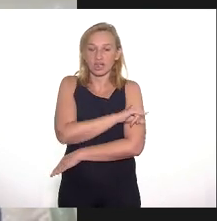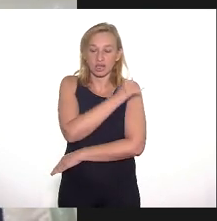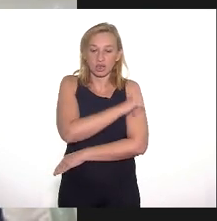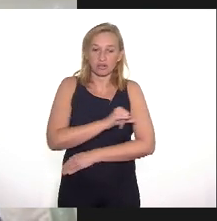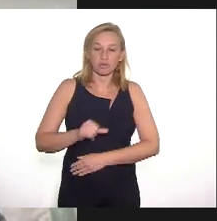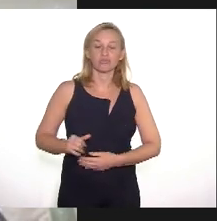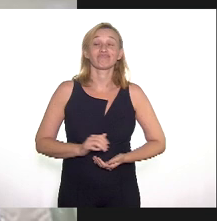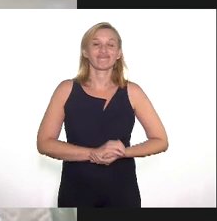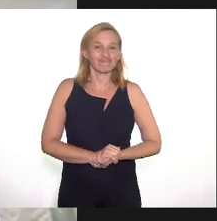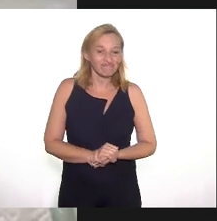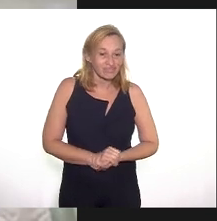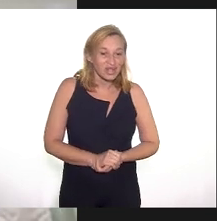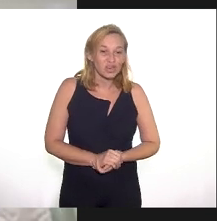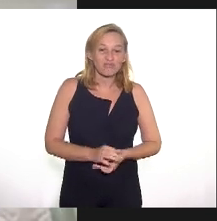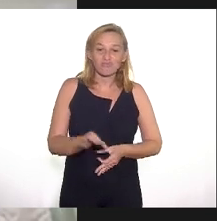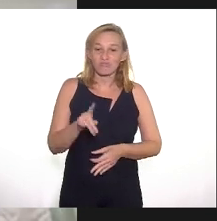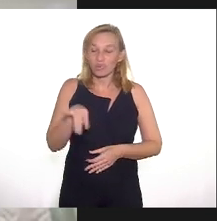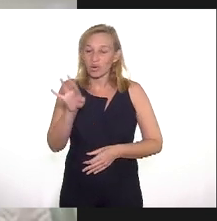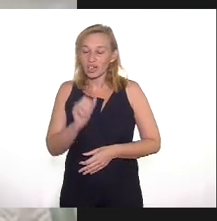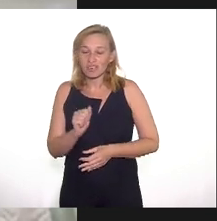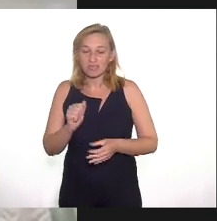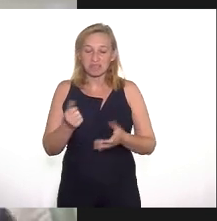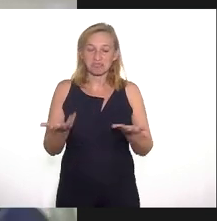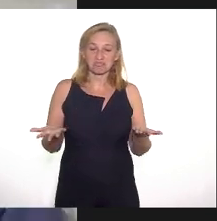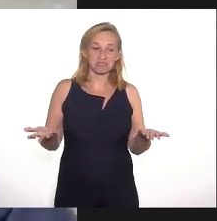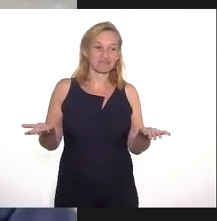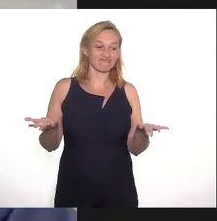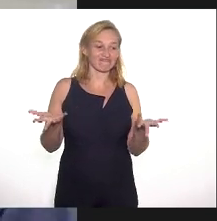RJ, um programa de